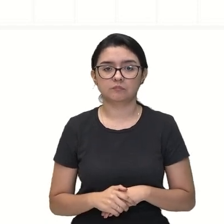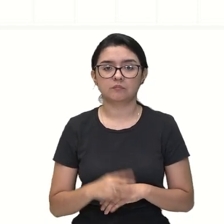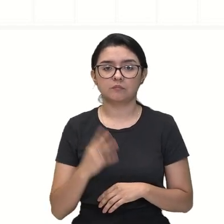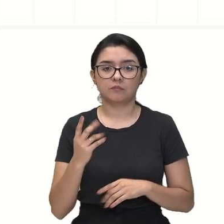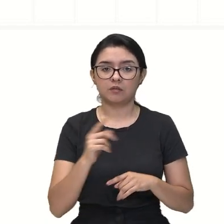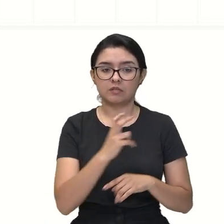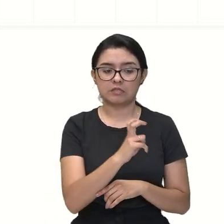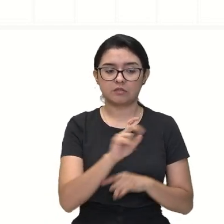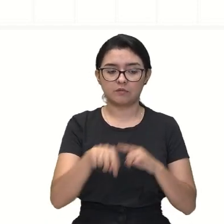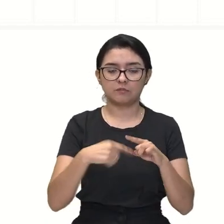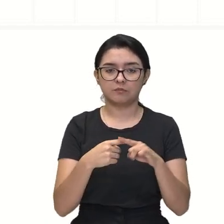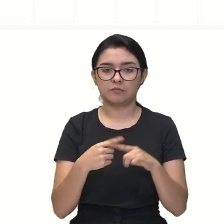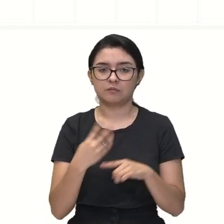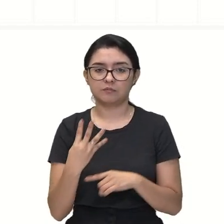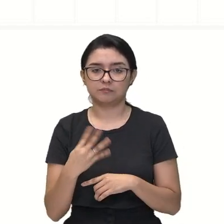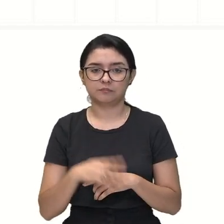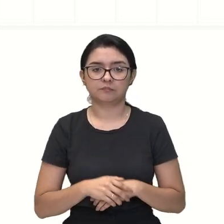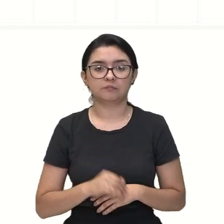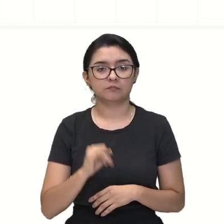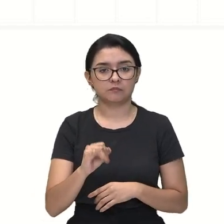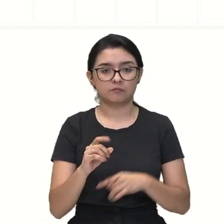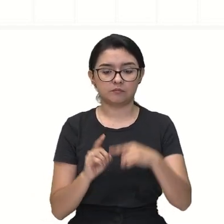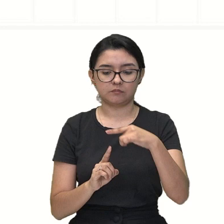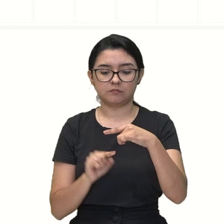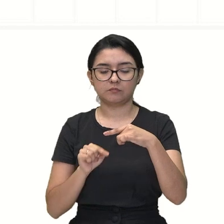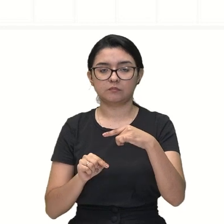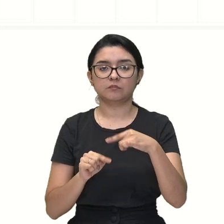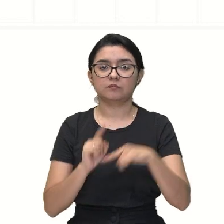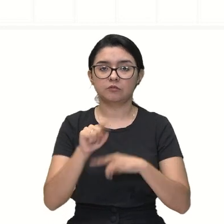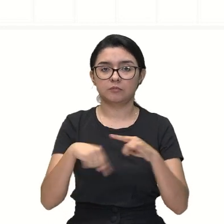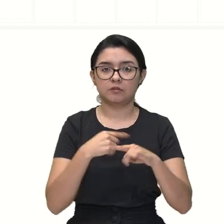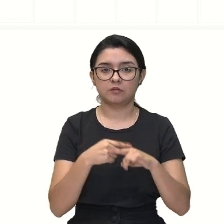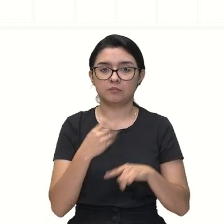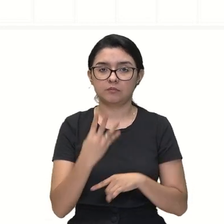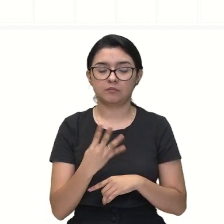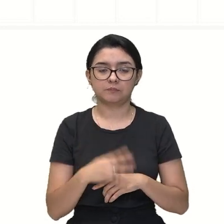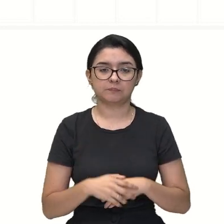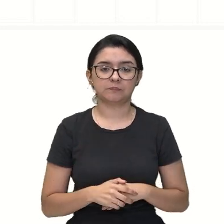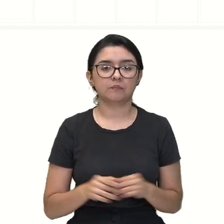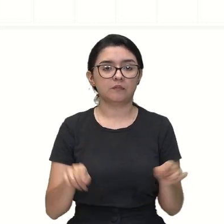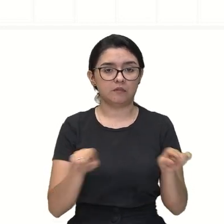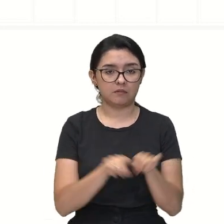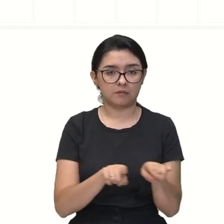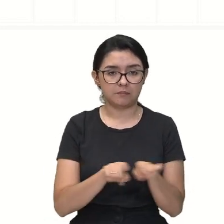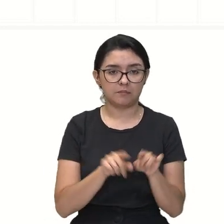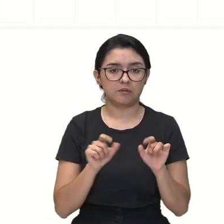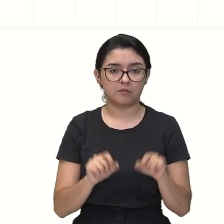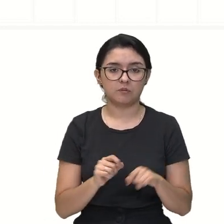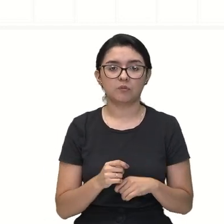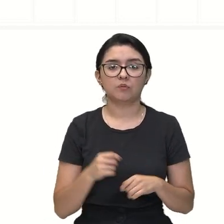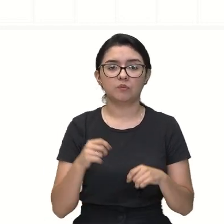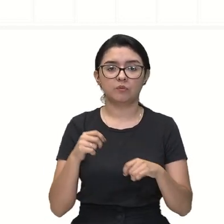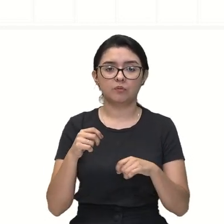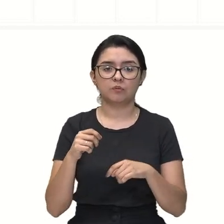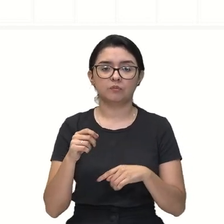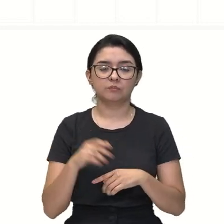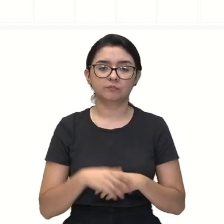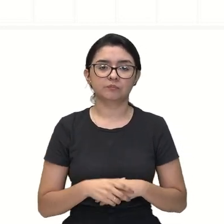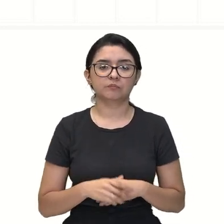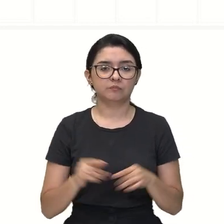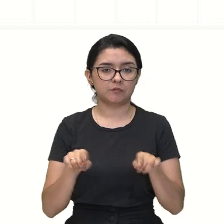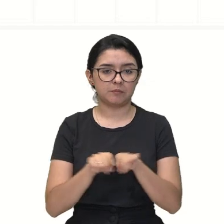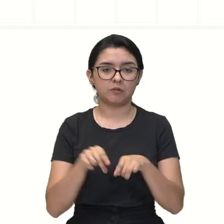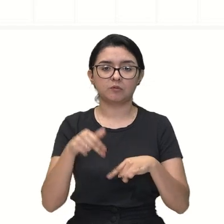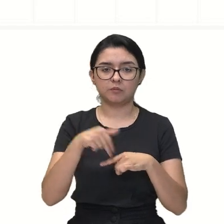4. Então, se no denominador foi multiplicado por 4, o numerador também o será. Então, eu vou